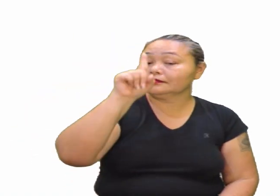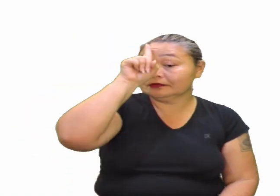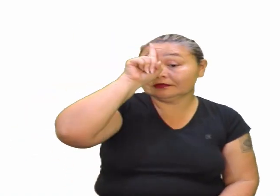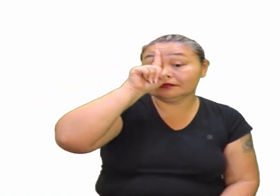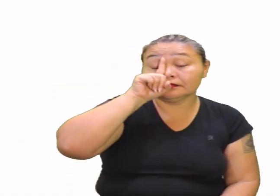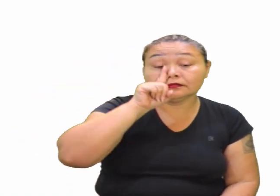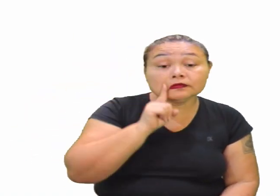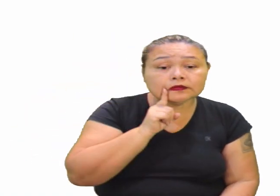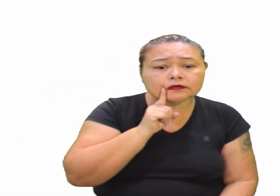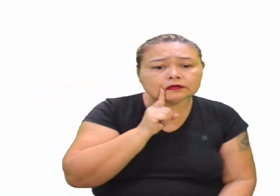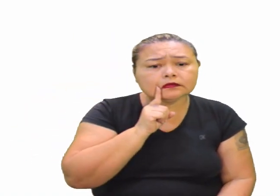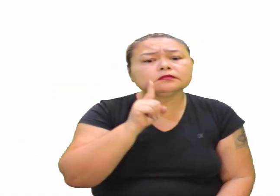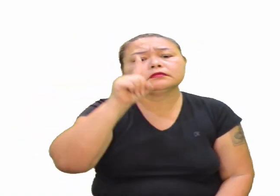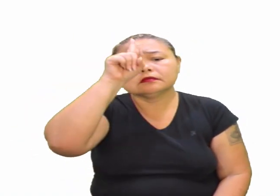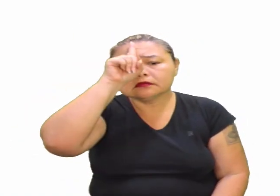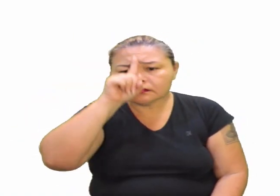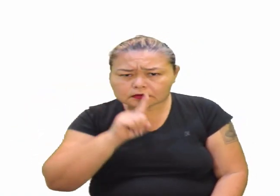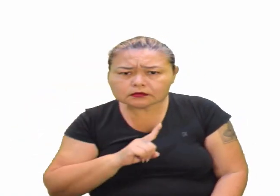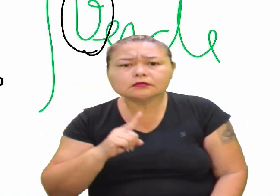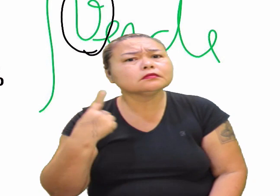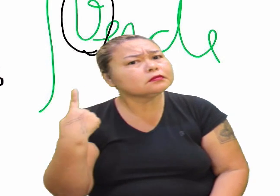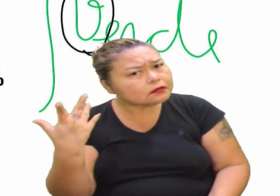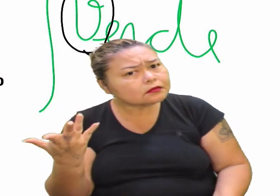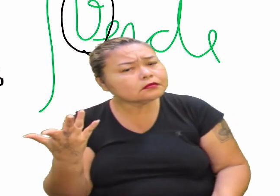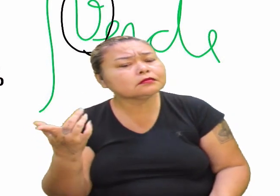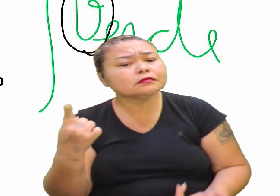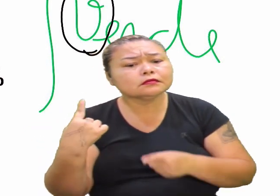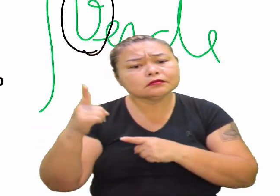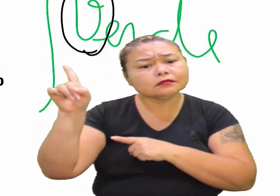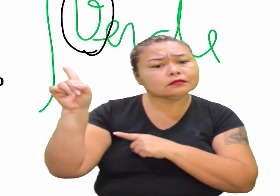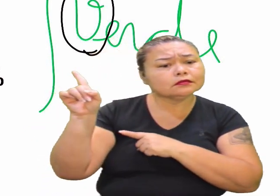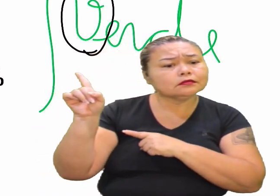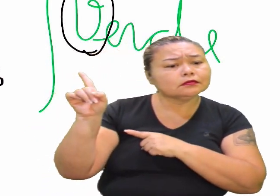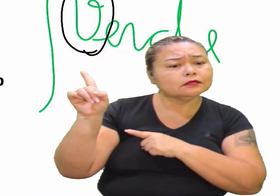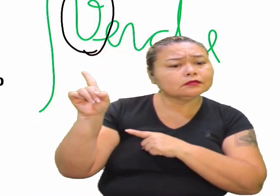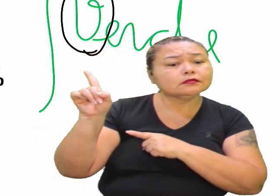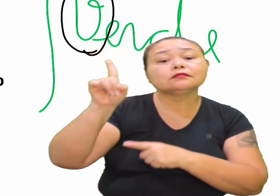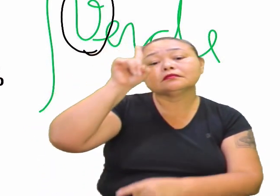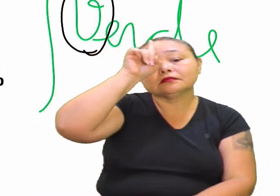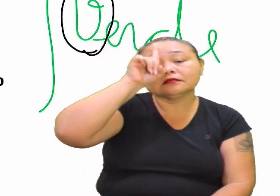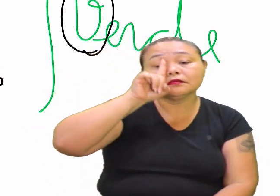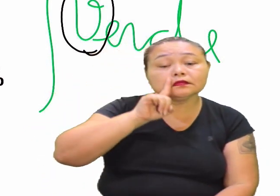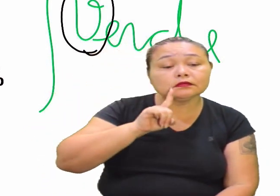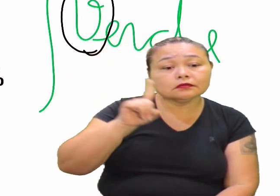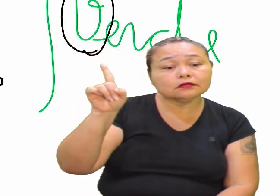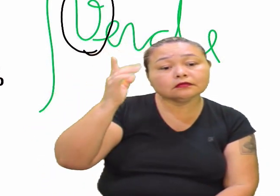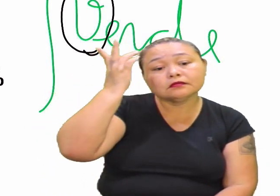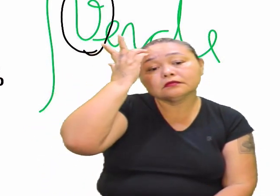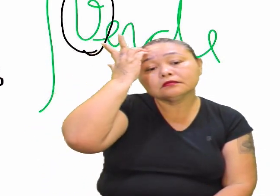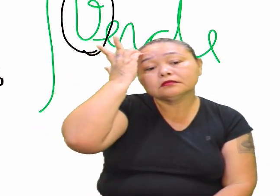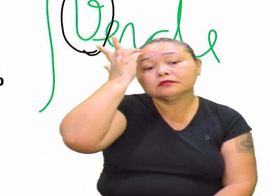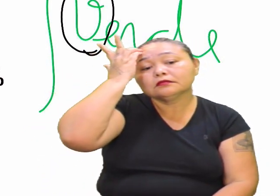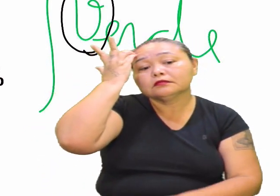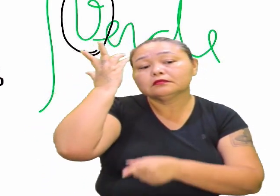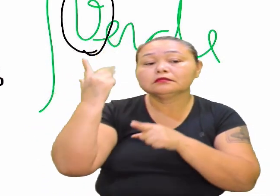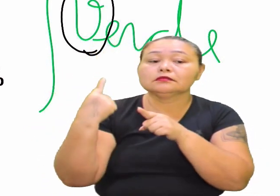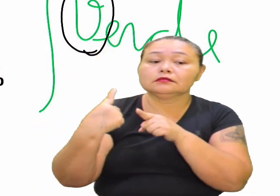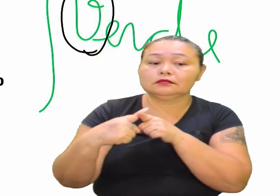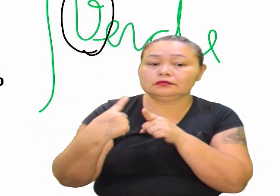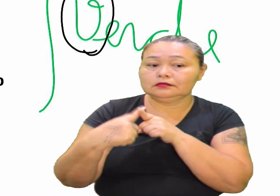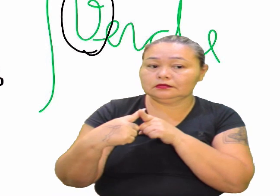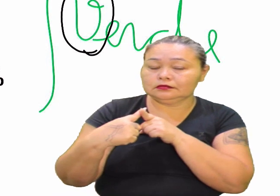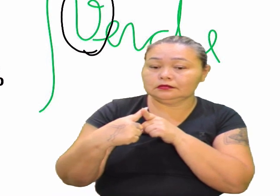Amarelo. Amarelo, professor? Sim, meu querido, olha aí, ó. Amarelo. Por quê? Porque